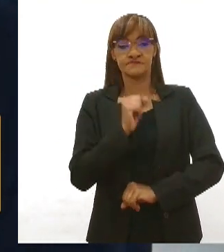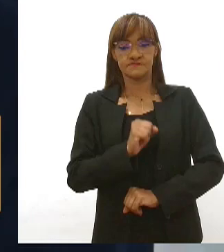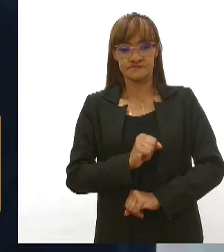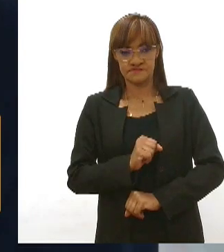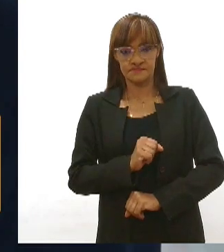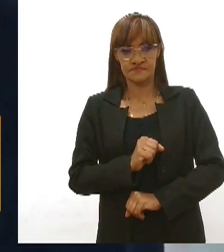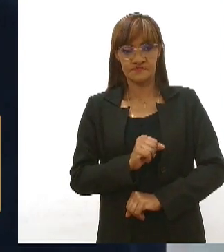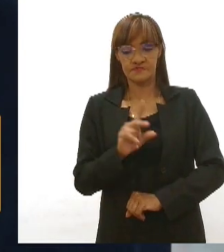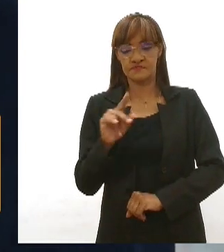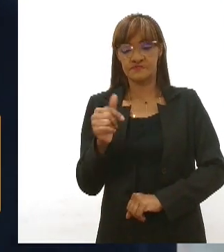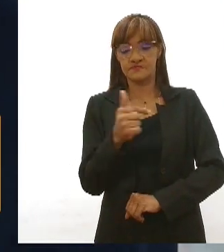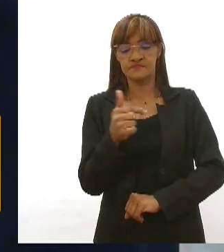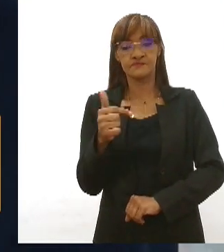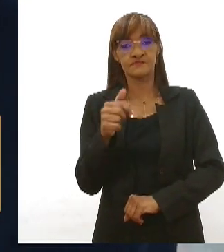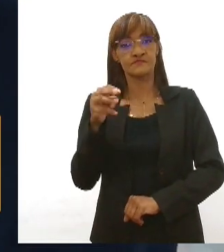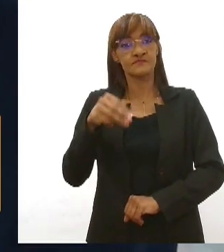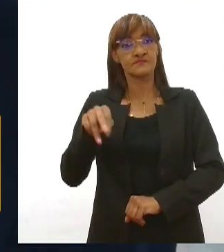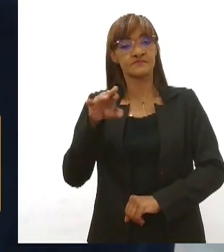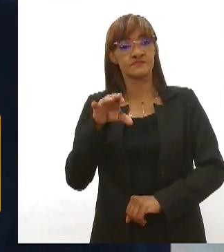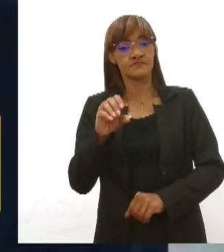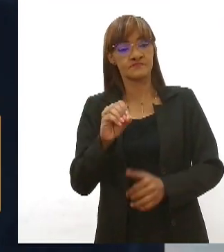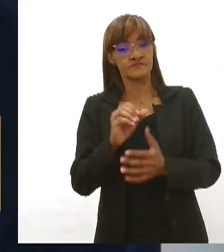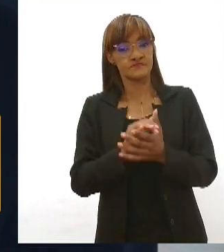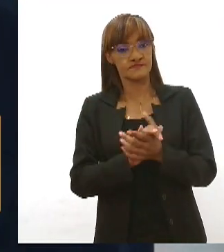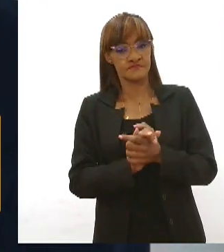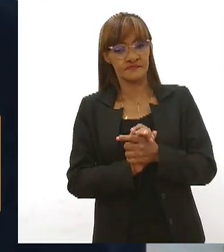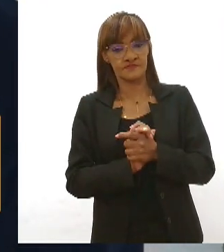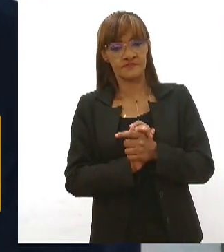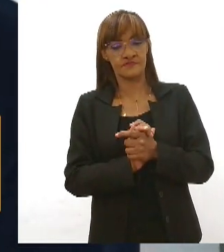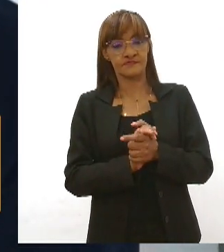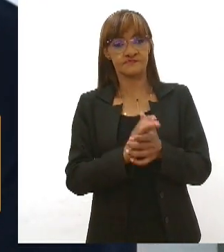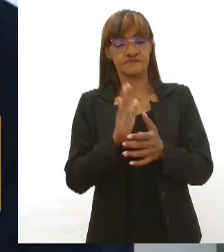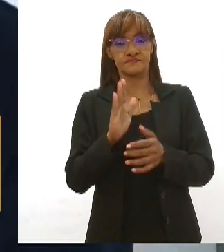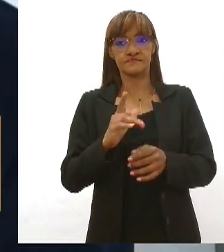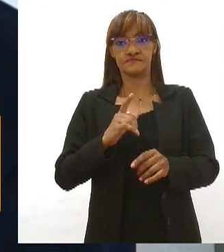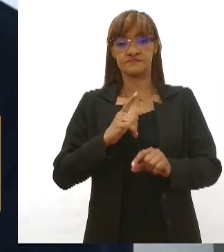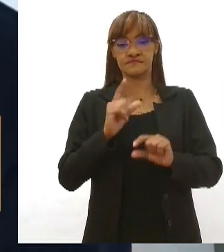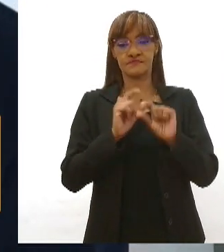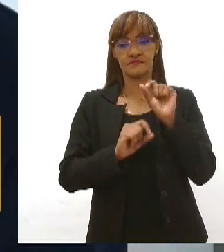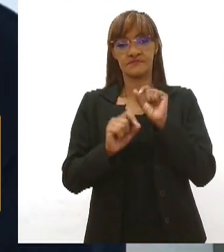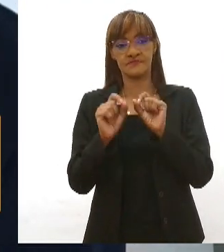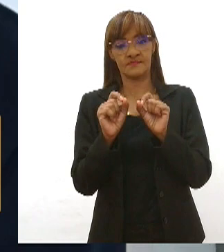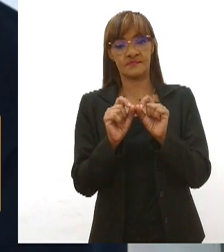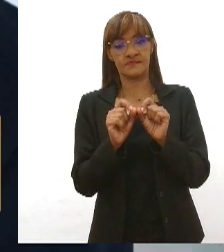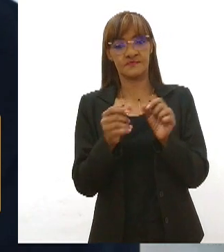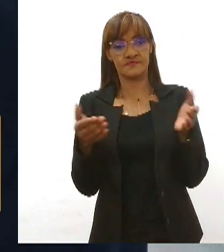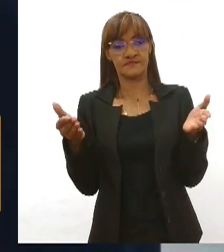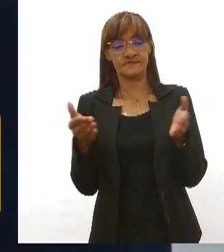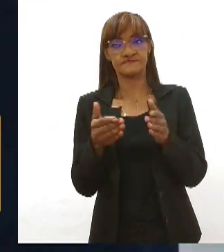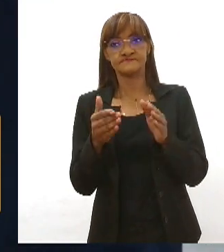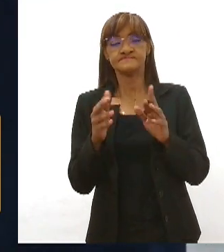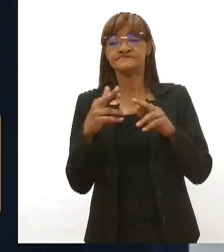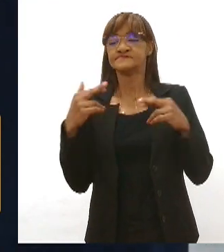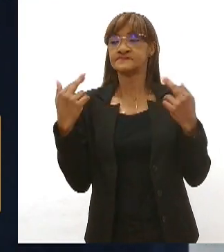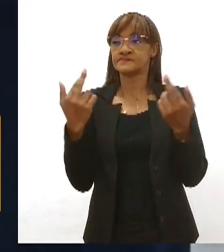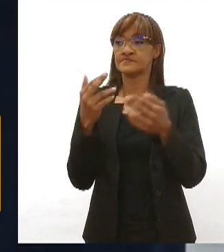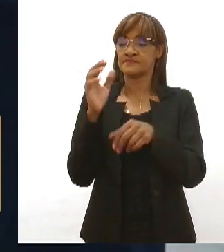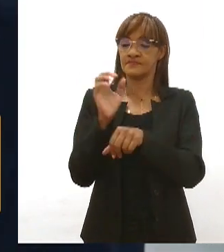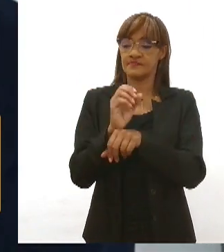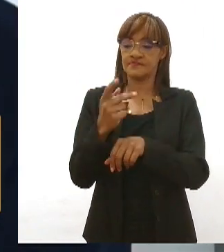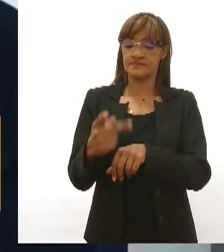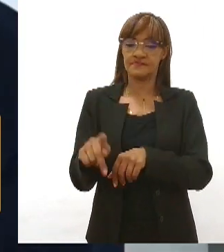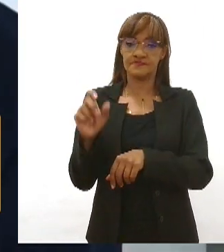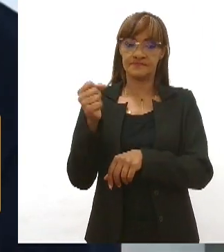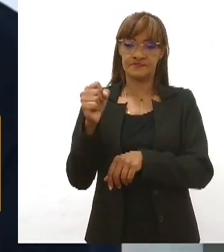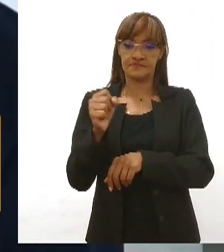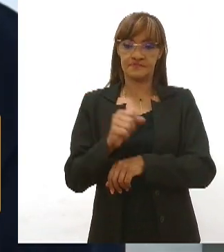março, com a 15ª edição do Encontro Estadual de Recursos Hídricos em Sergipe. Esse encontro ele se